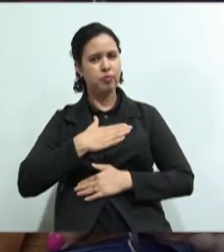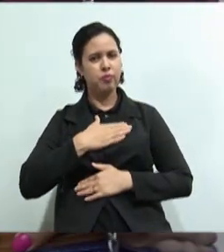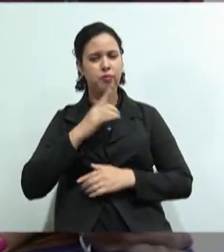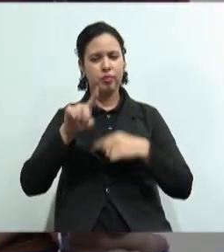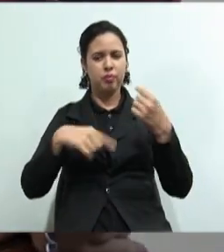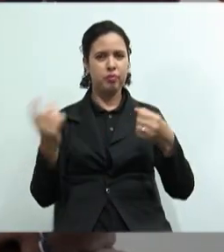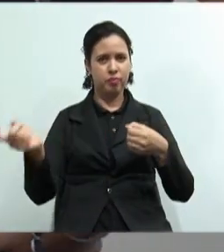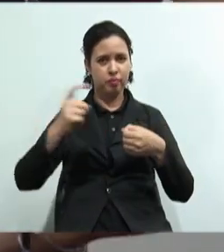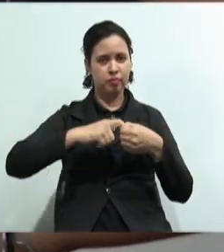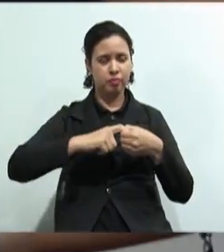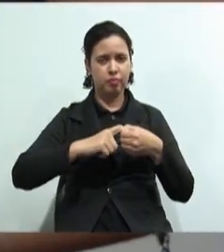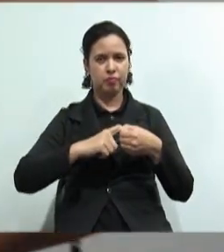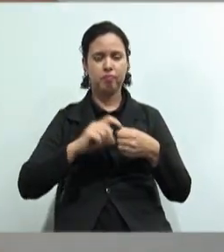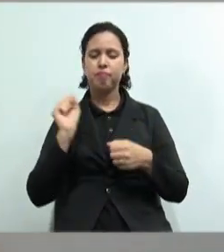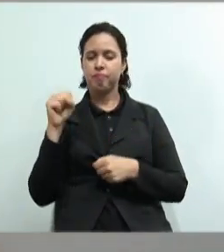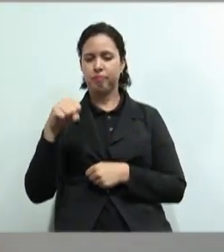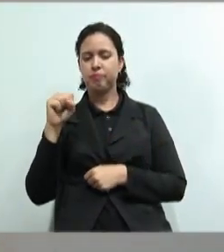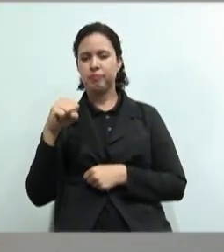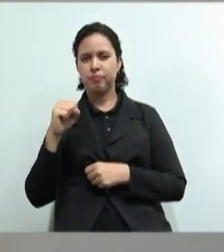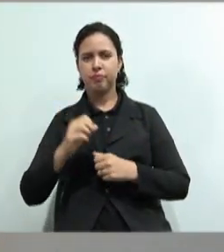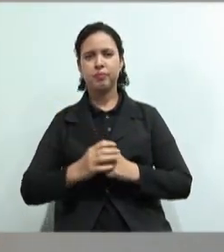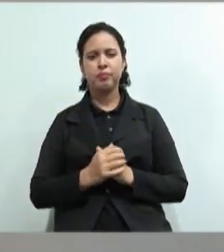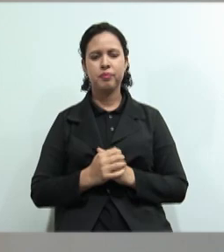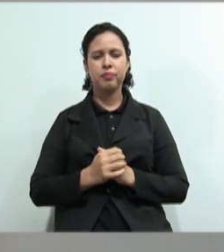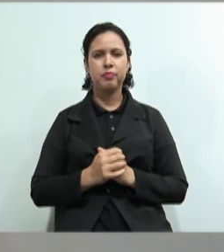sem condição. Então tá, tu que sabe.